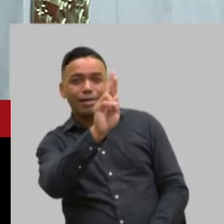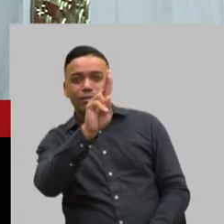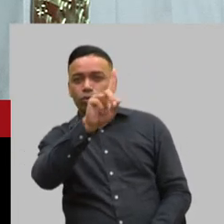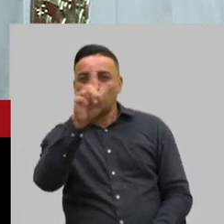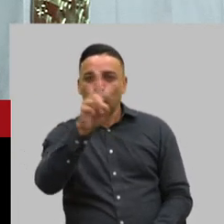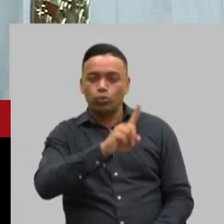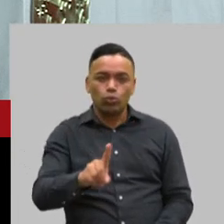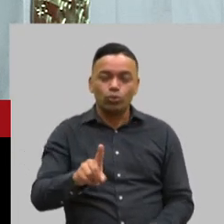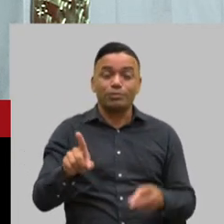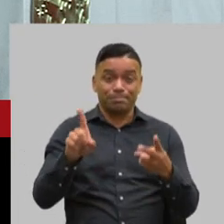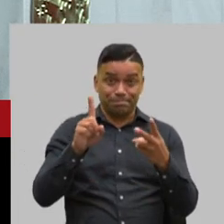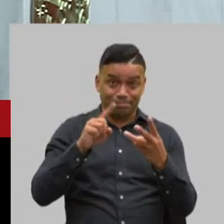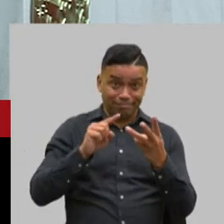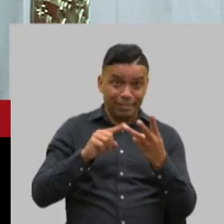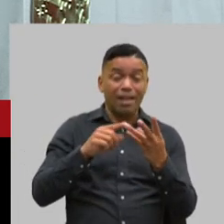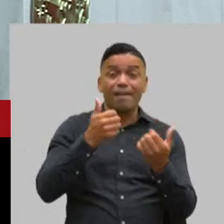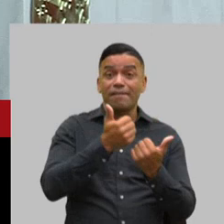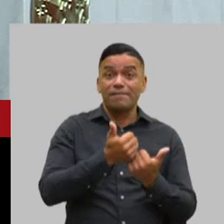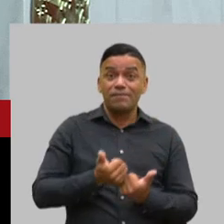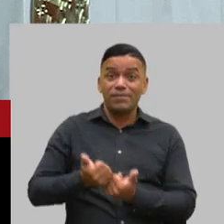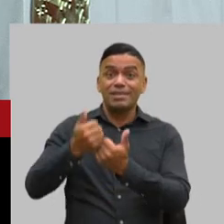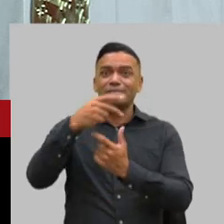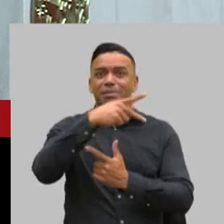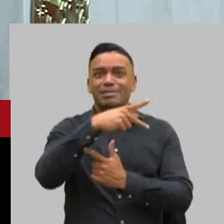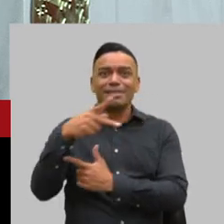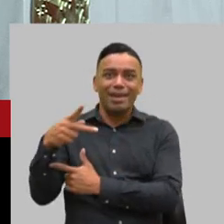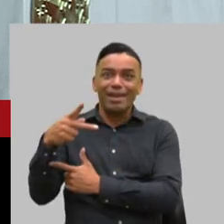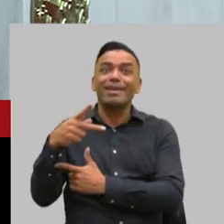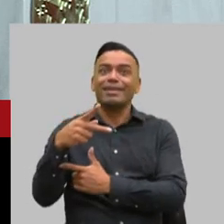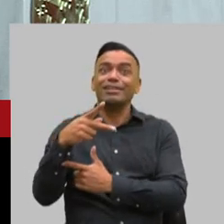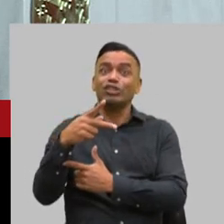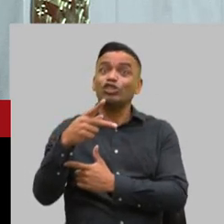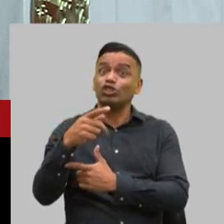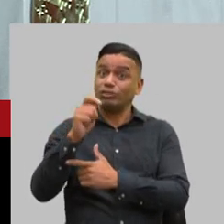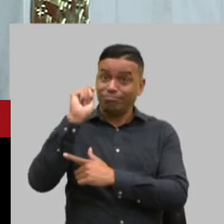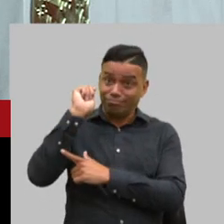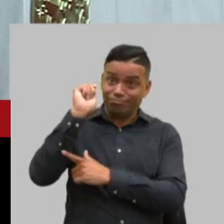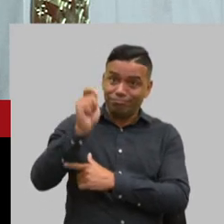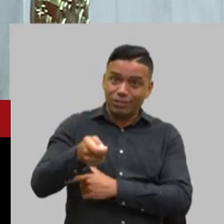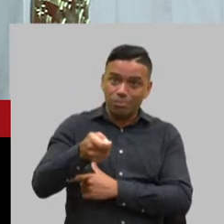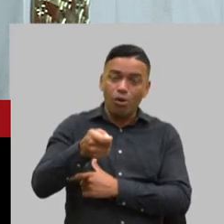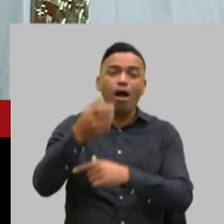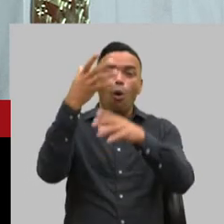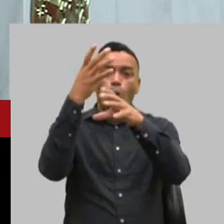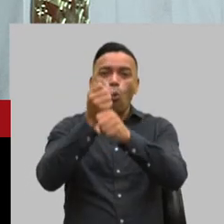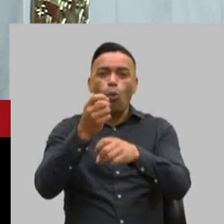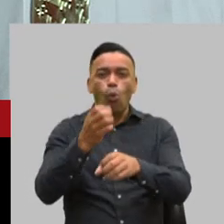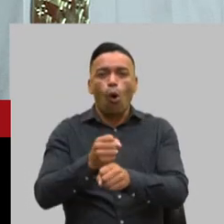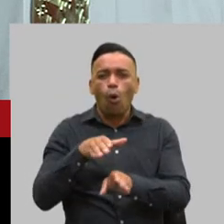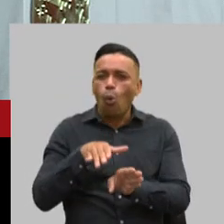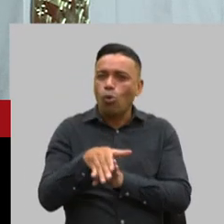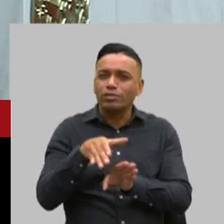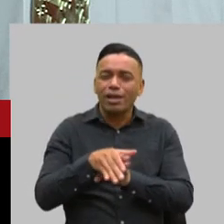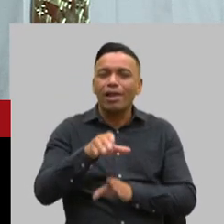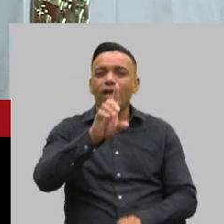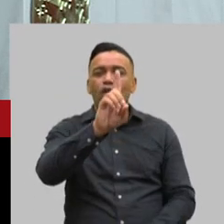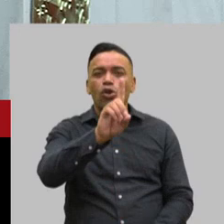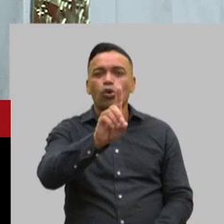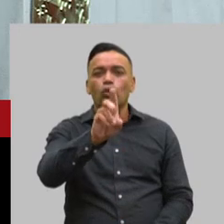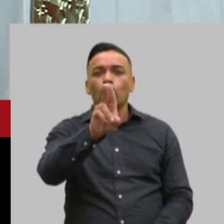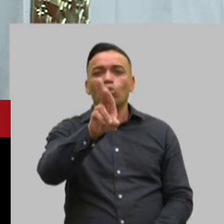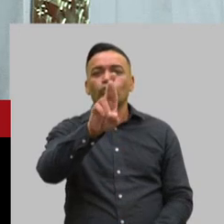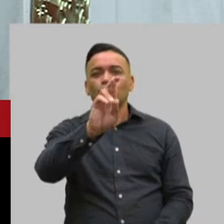Excelentíssimo senhor vice-presidente do Tribunal de Contas do Estado de Minas Gerais, conselheiro Durval Ângelo.